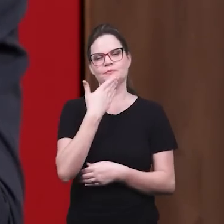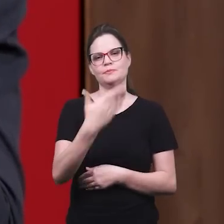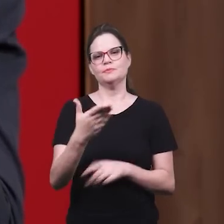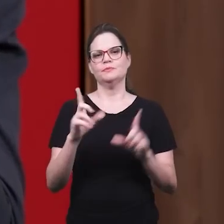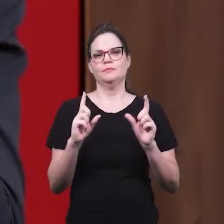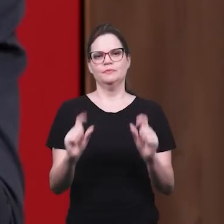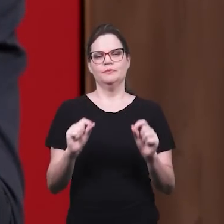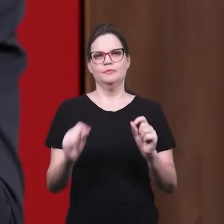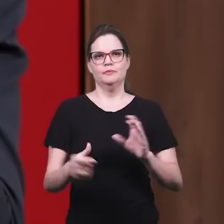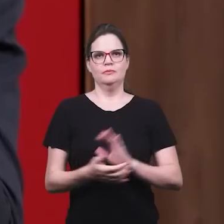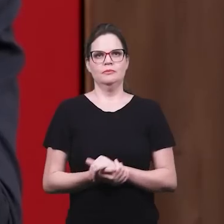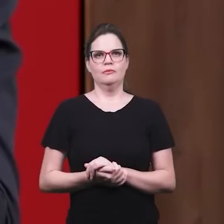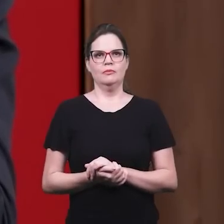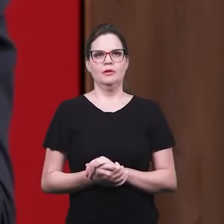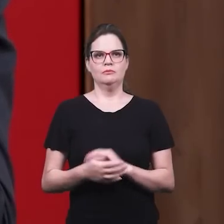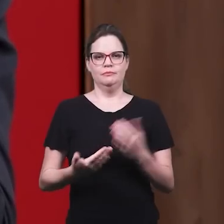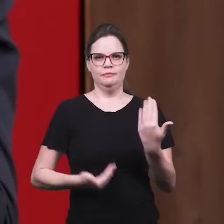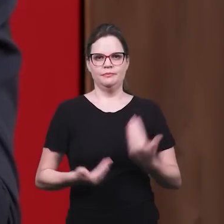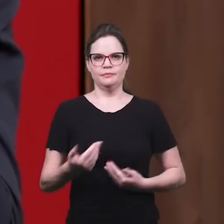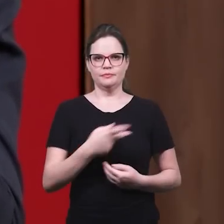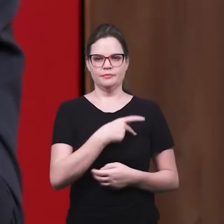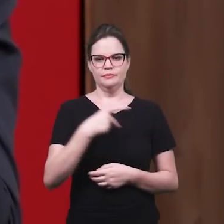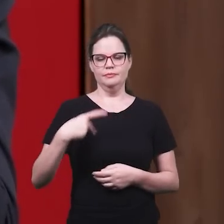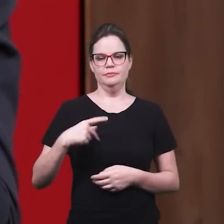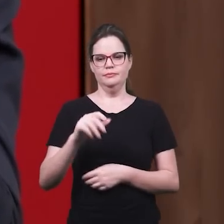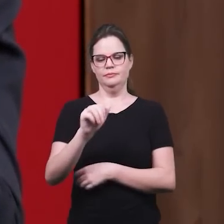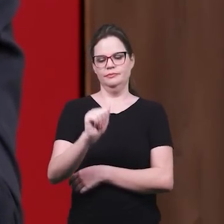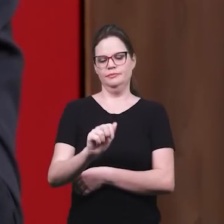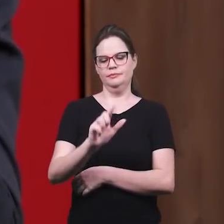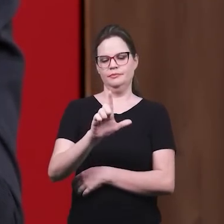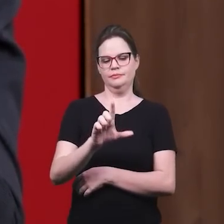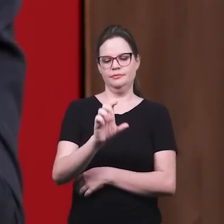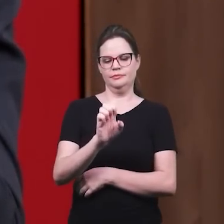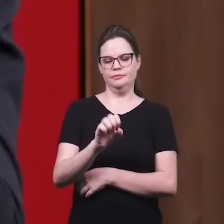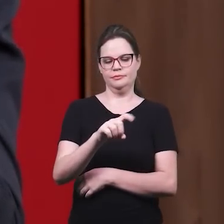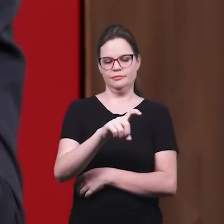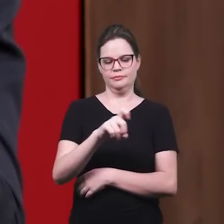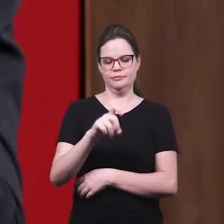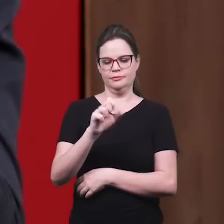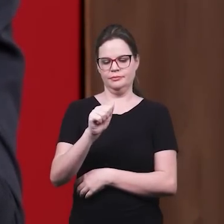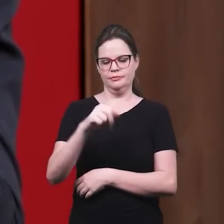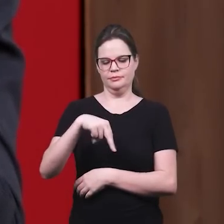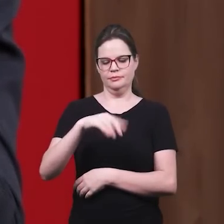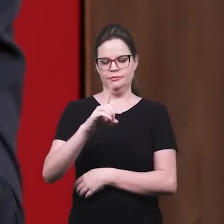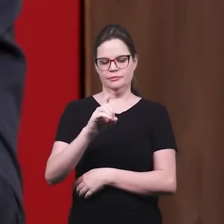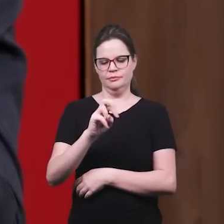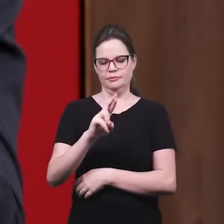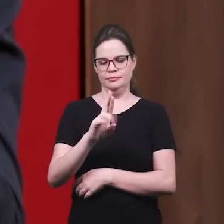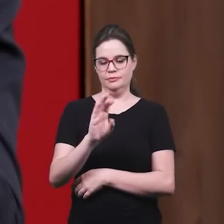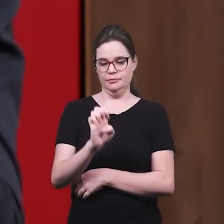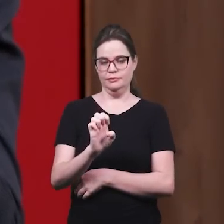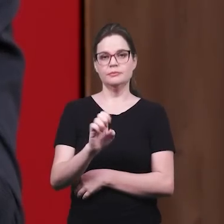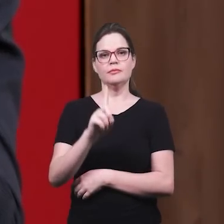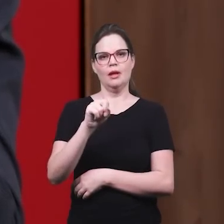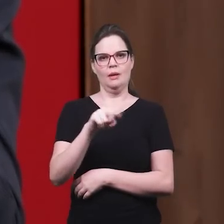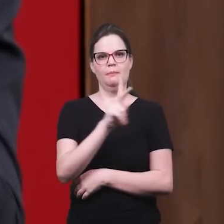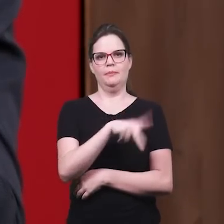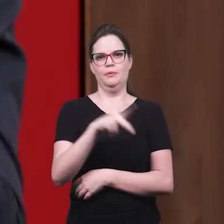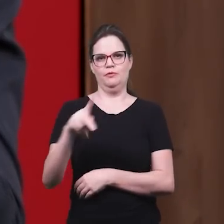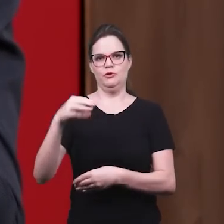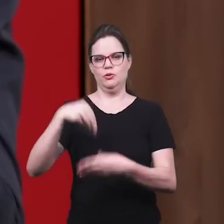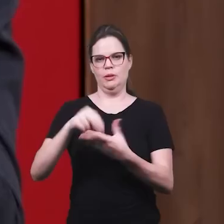o nosso irmão, que é o pastor Alexandre Paulino, e ele é professor